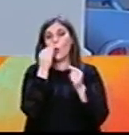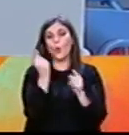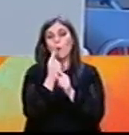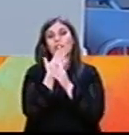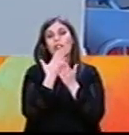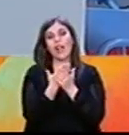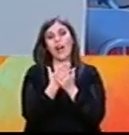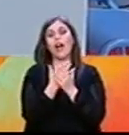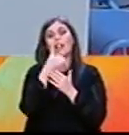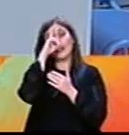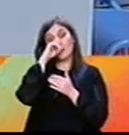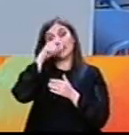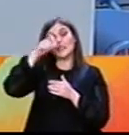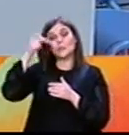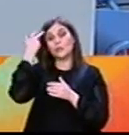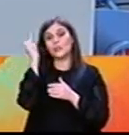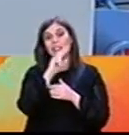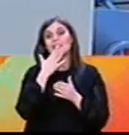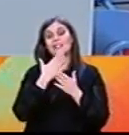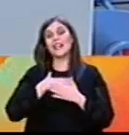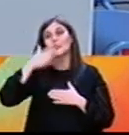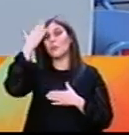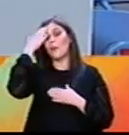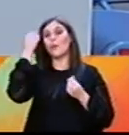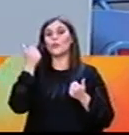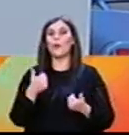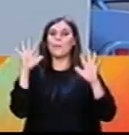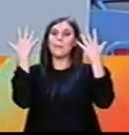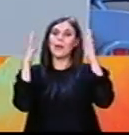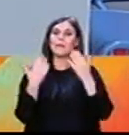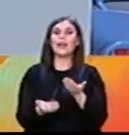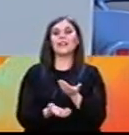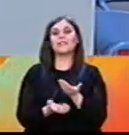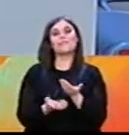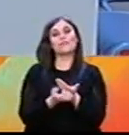pessoas. É que nos deixa recordações, criando memórias. Criando memórias. Isso é muito bom. Uma salva de palmas para a Cristina Mansfield.